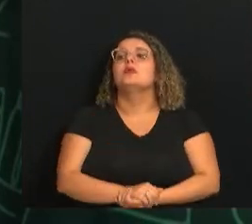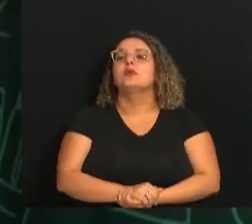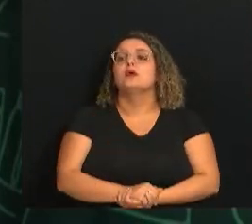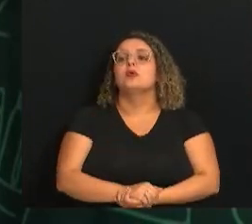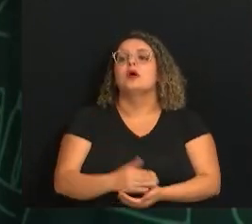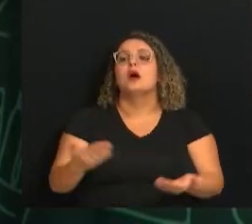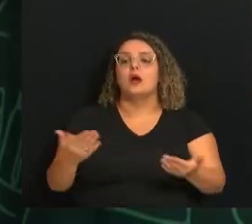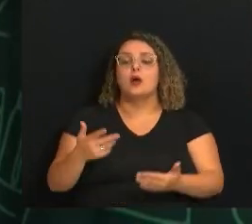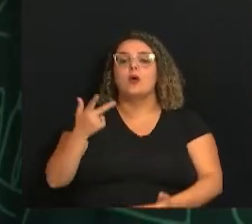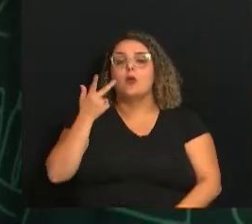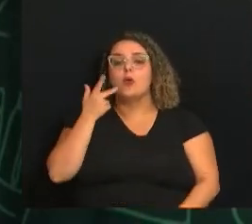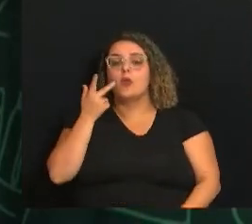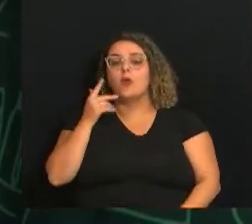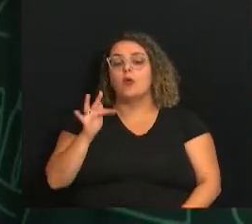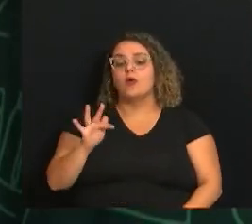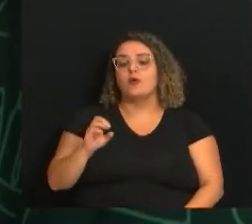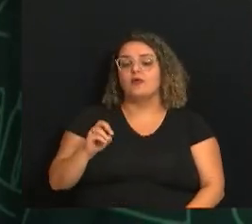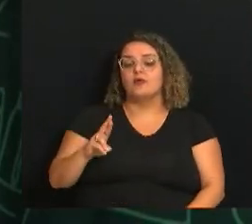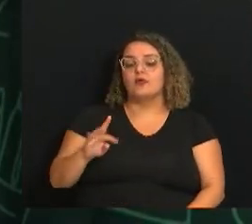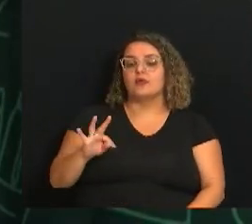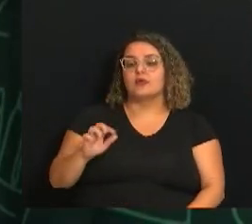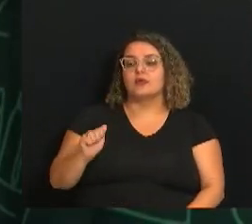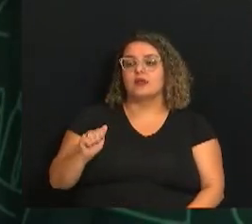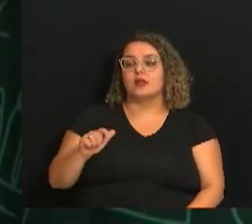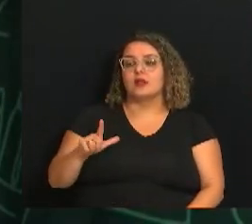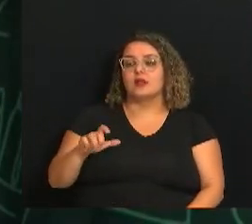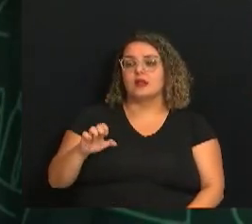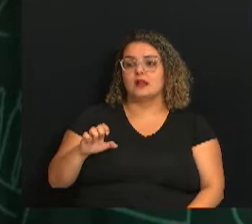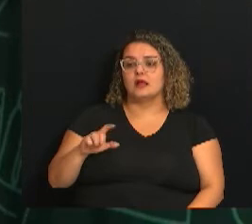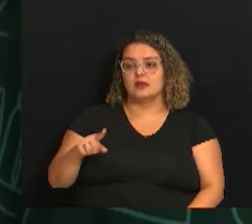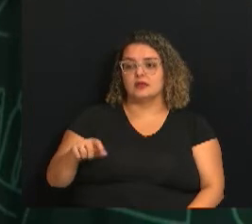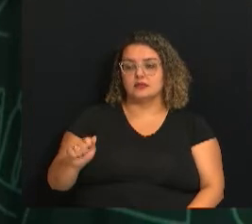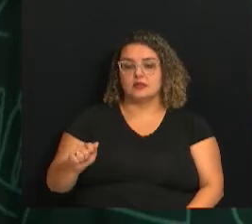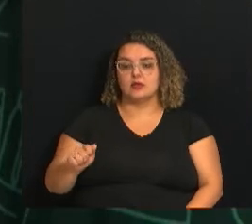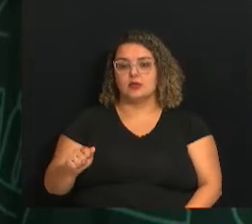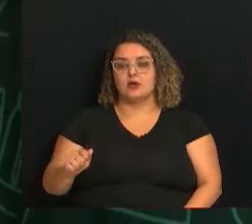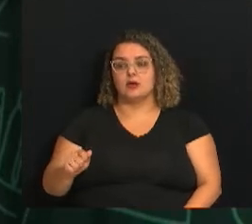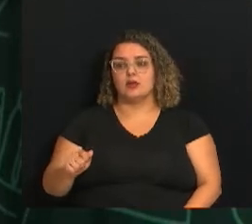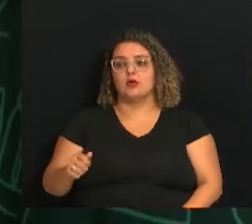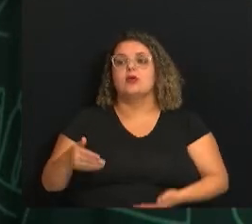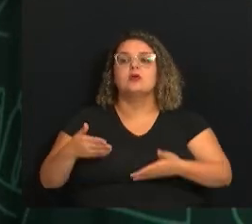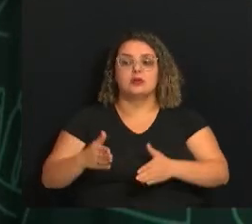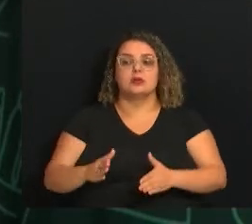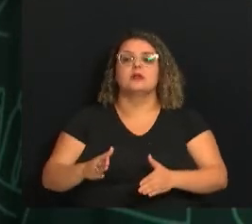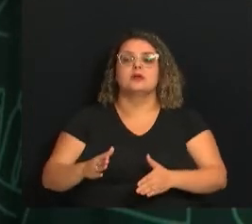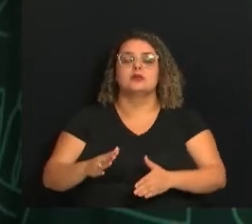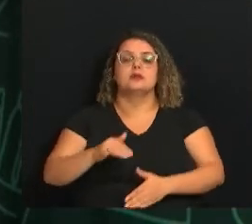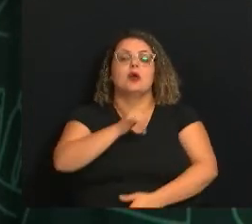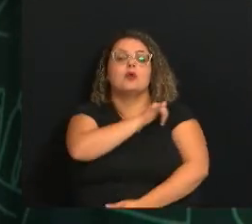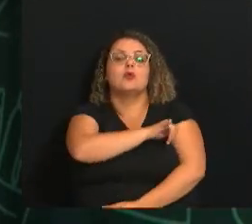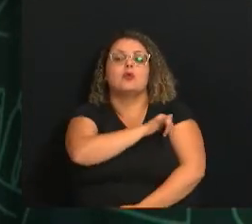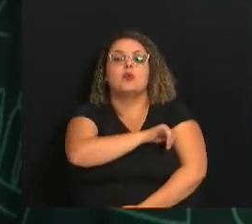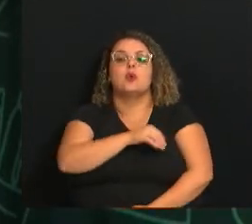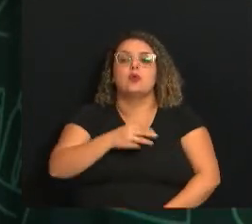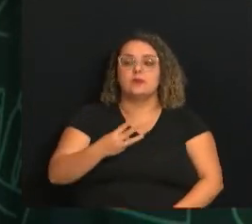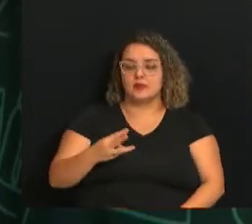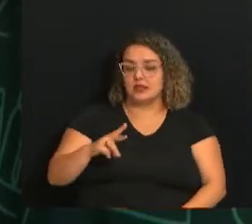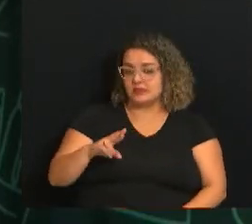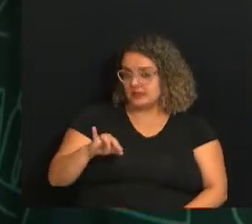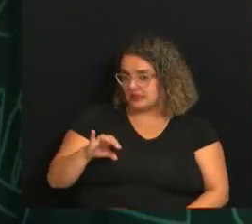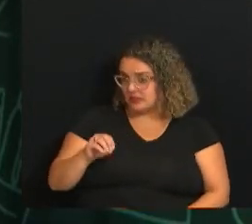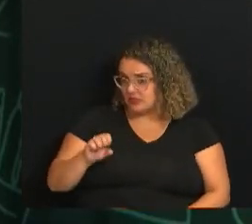Fortaleza. Ah, Fortaleza. Vocês são do Rio. Somos do Rio, interior do Rio, 3 rios. Hoje nós estamos em